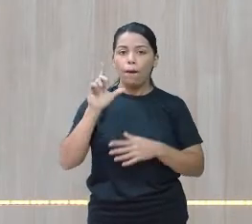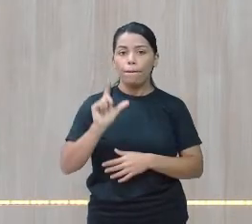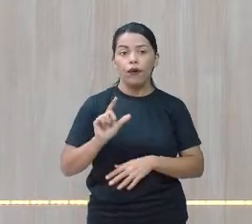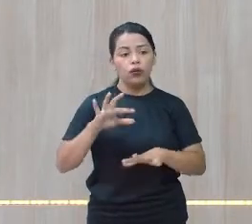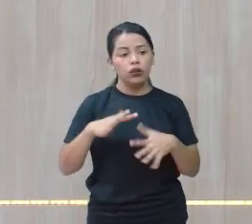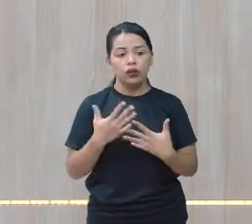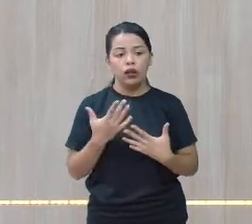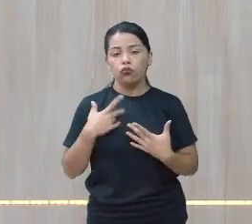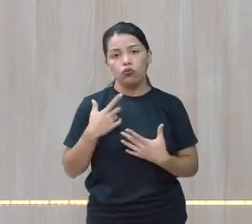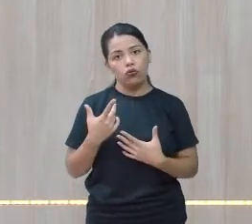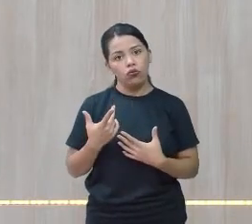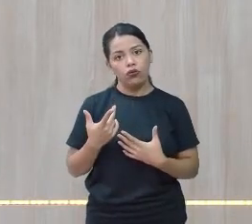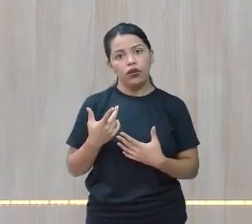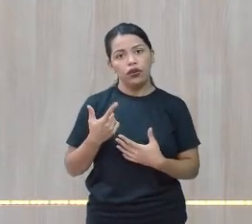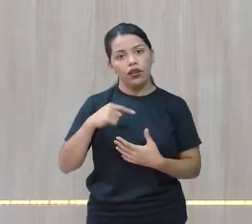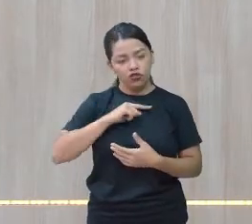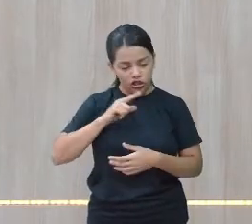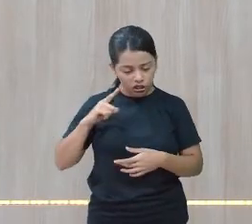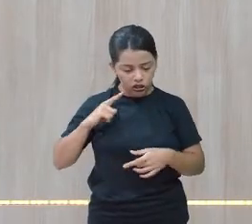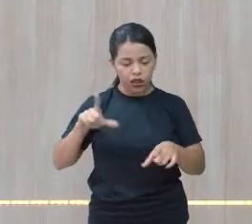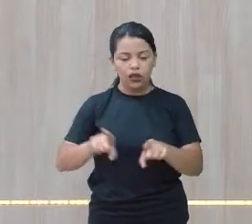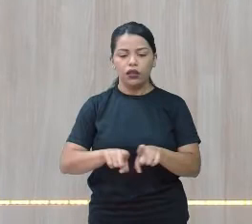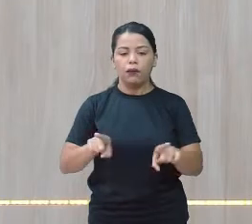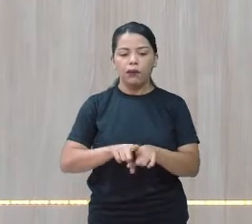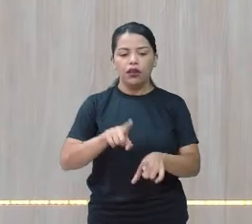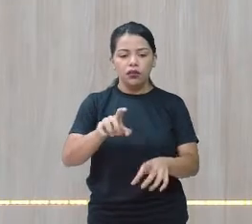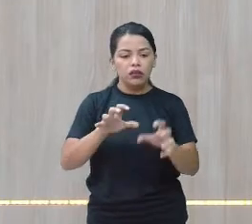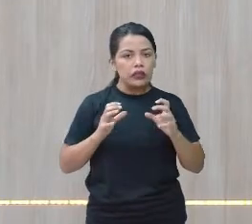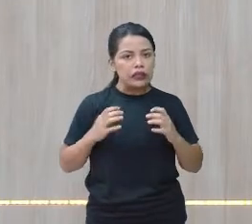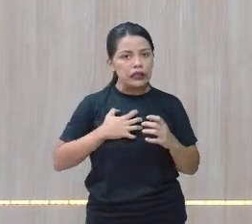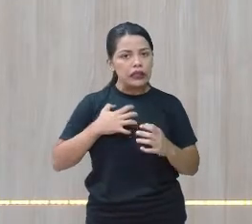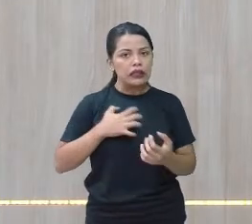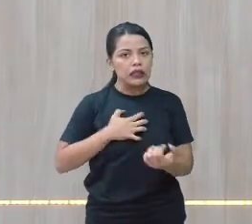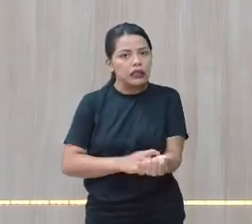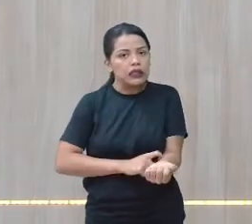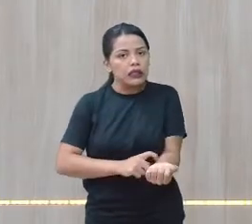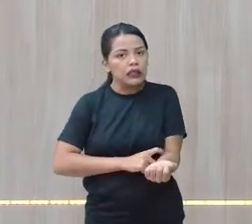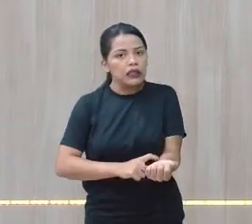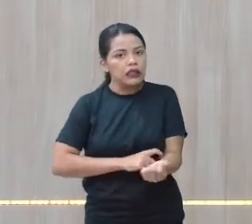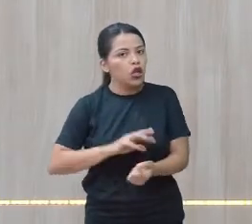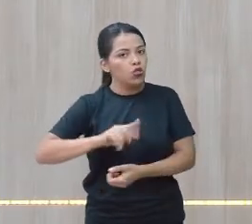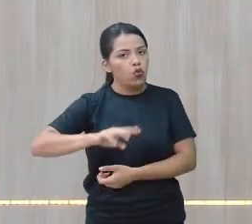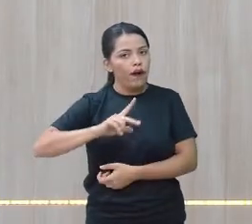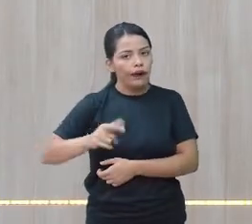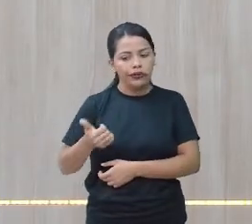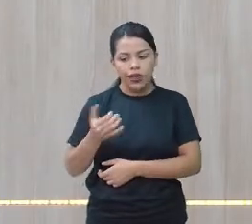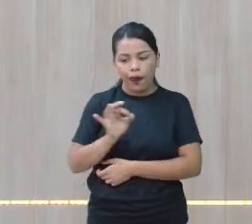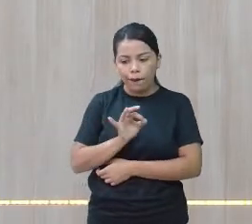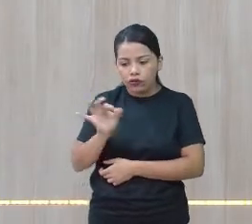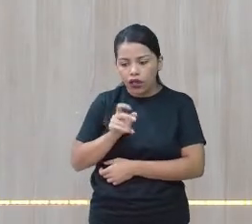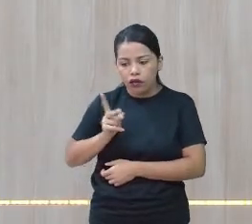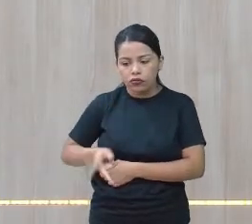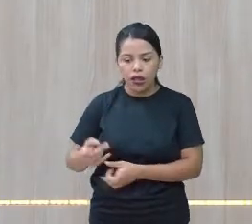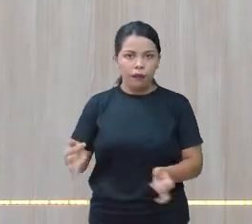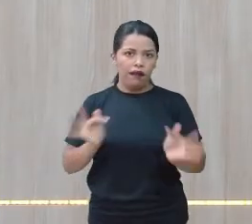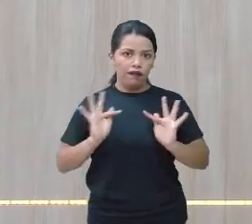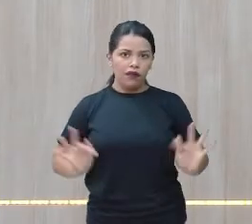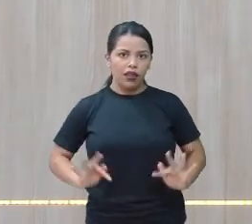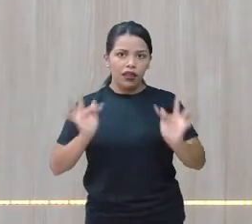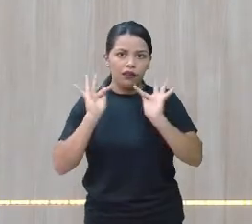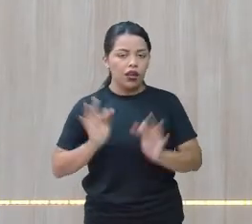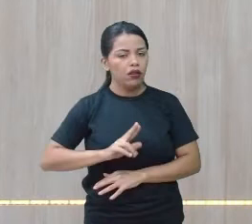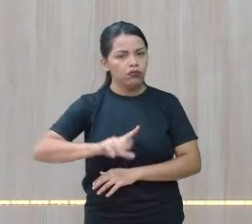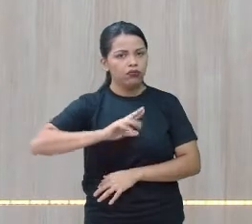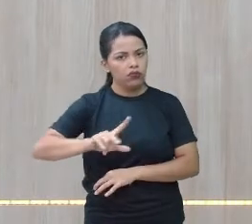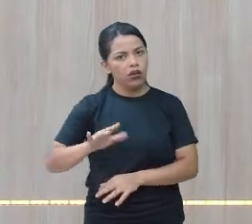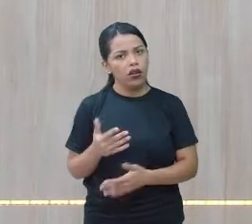momento. Porque nós também temos isso, né, gente? Não é 100%, né? Essa alegria, essa euforia. Tem dia que a gente está até um pouco